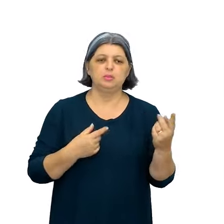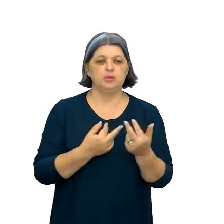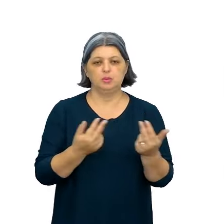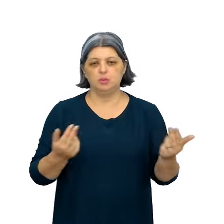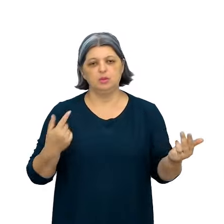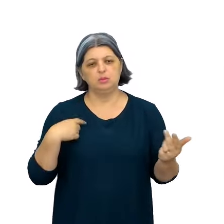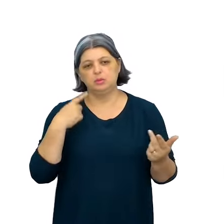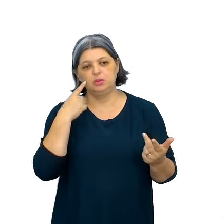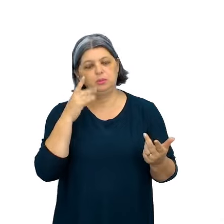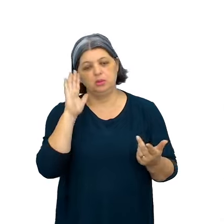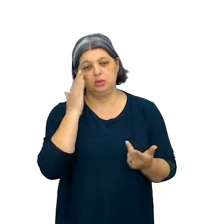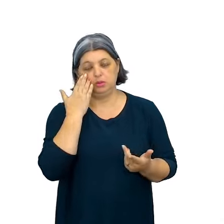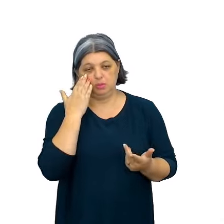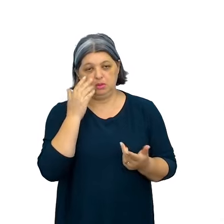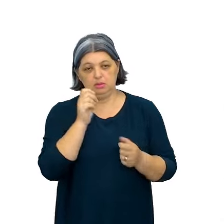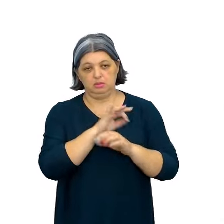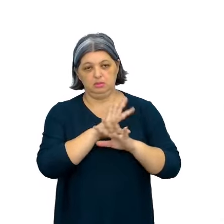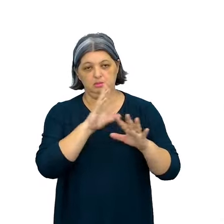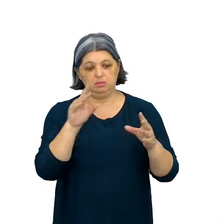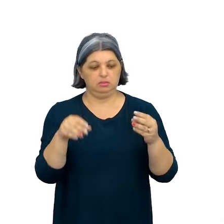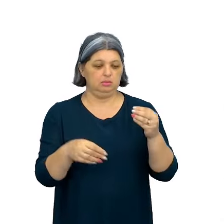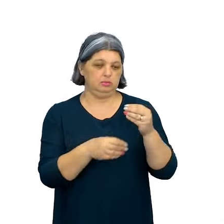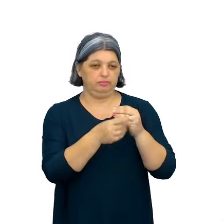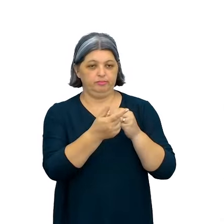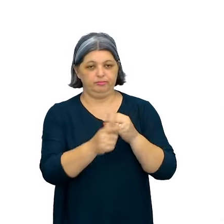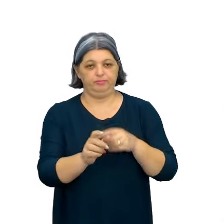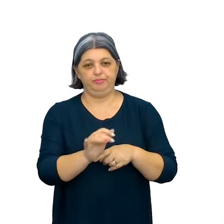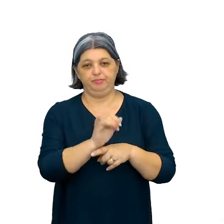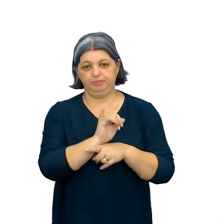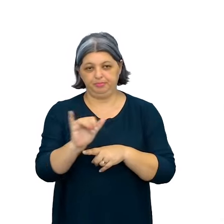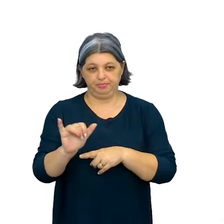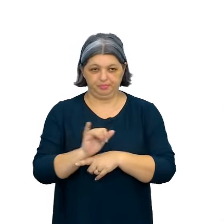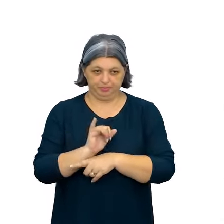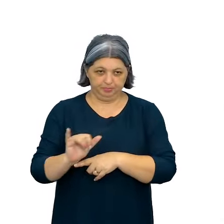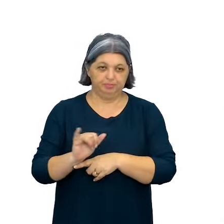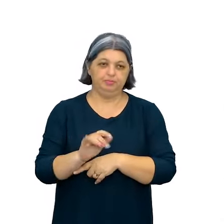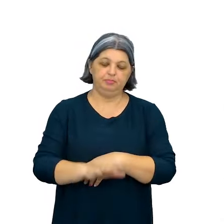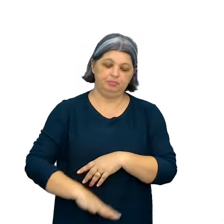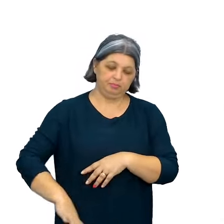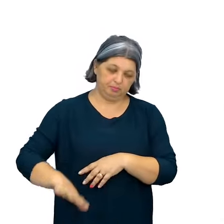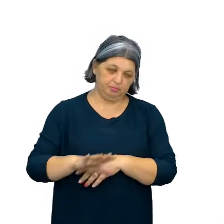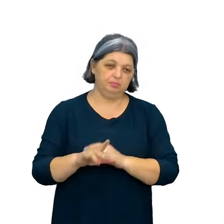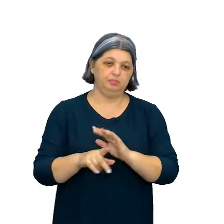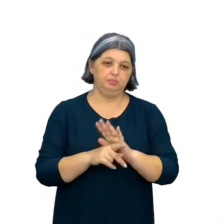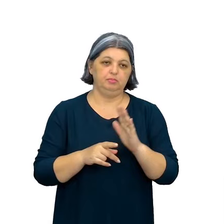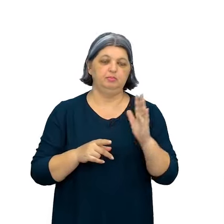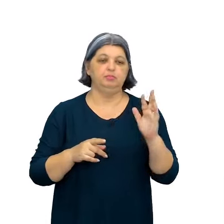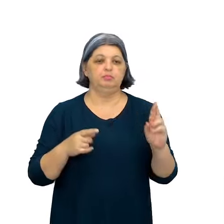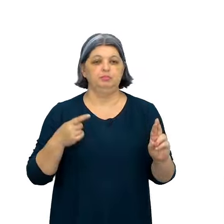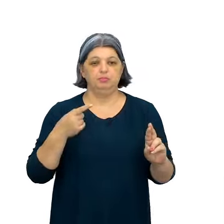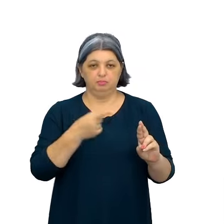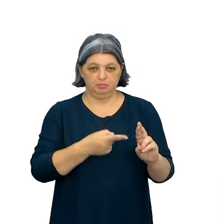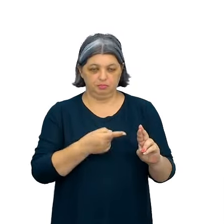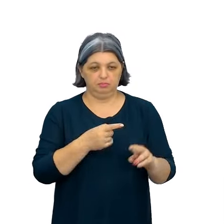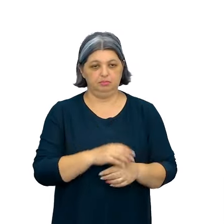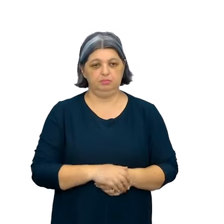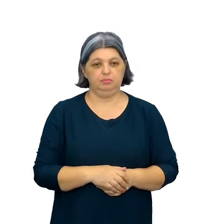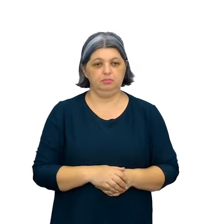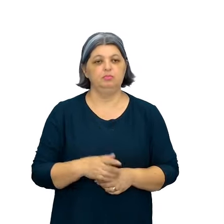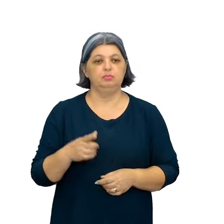lacuna de compreensão que será preenchida por outras estratégias, em geral de caráter inferencial. A outra estratégia